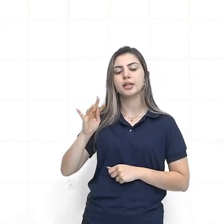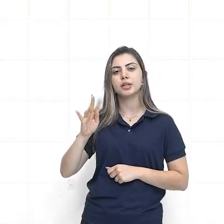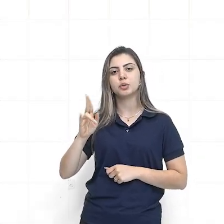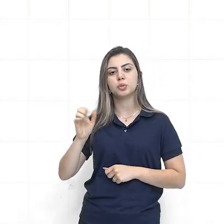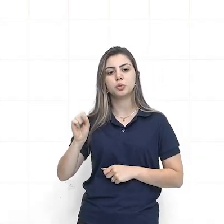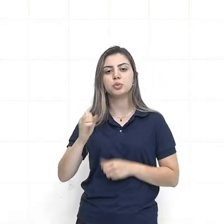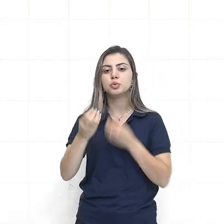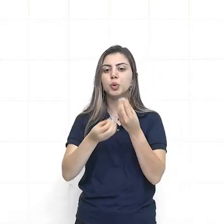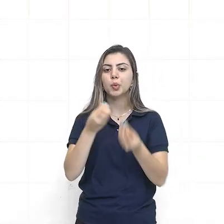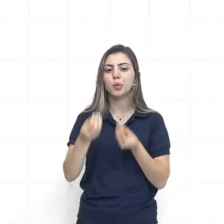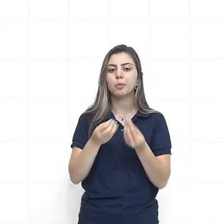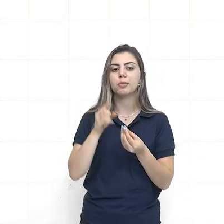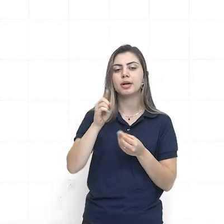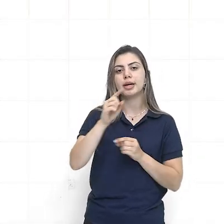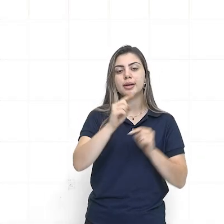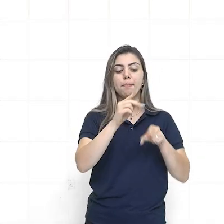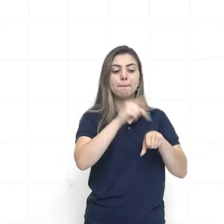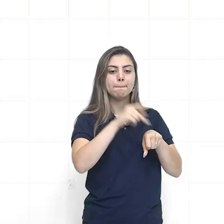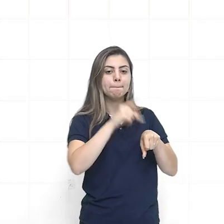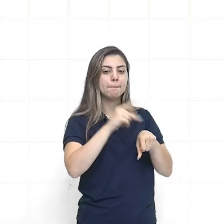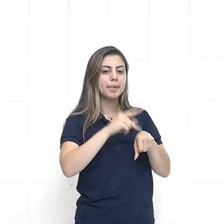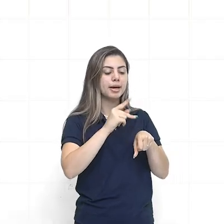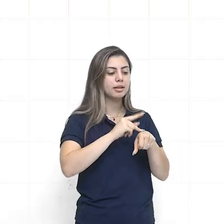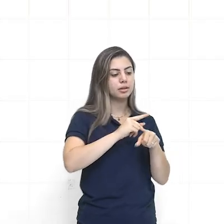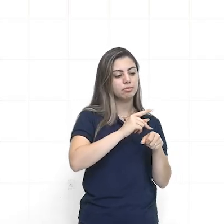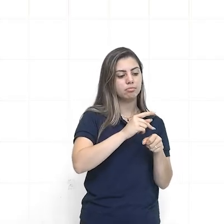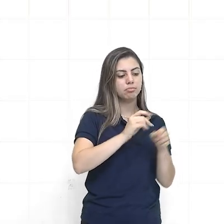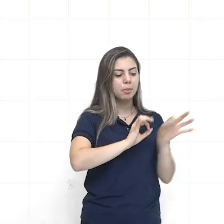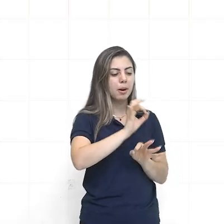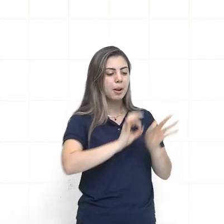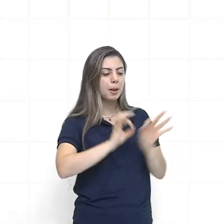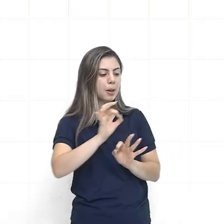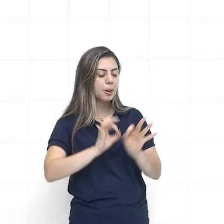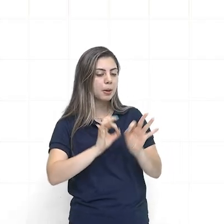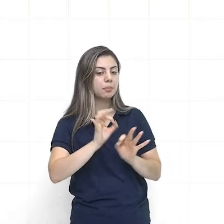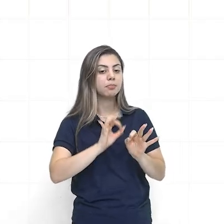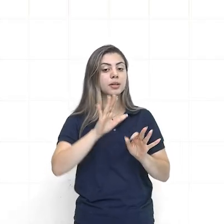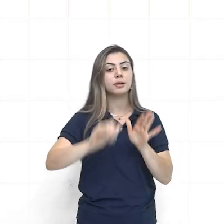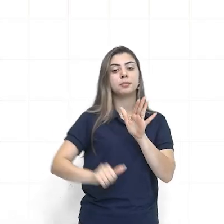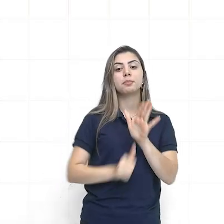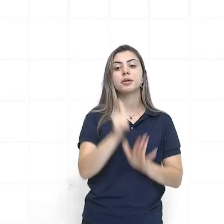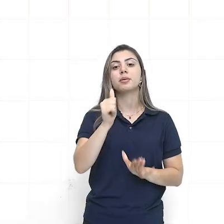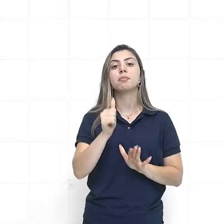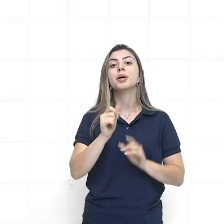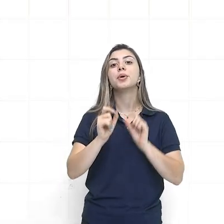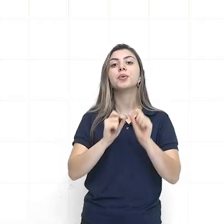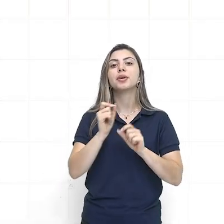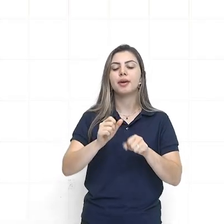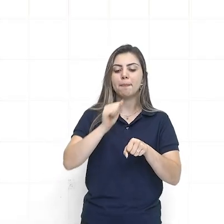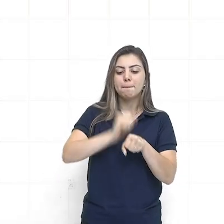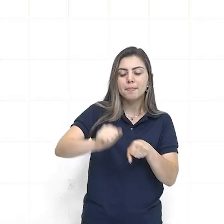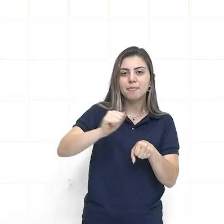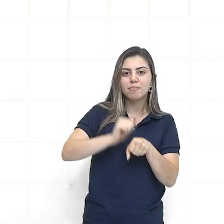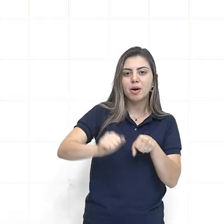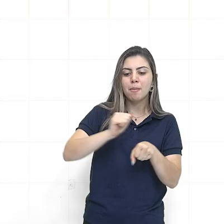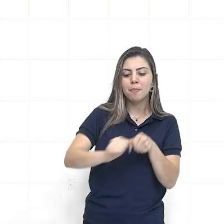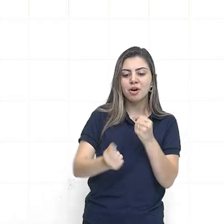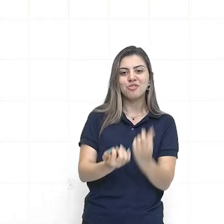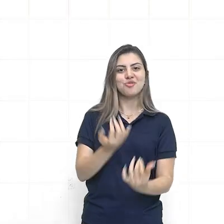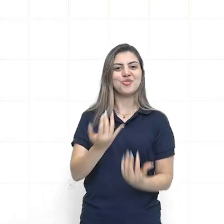ele aperfeiçoou os instrumentos de pedra, foi o primeiro que aprendeu a usar o